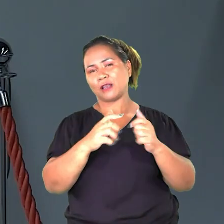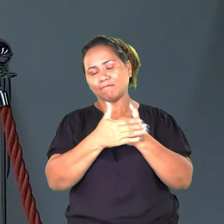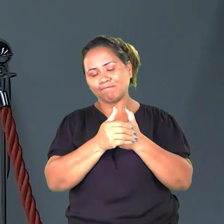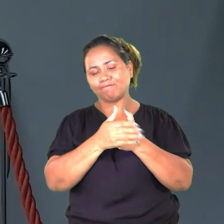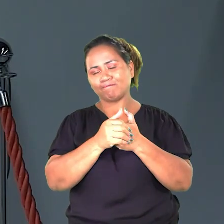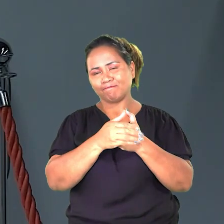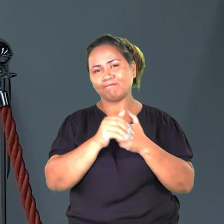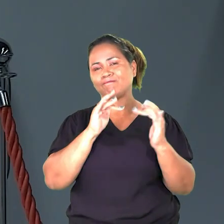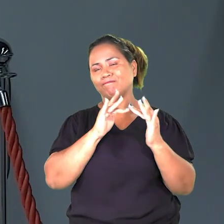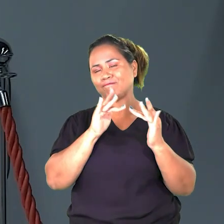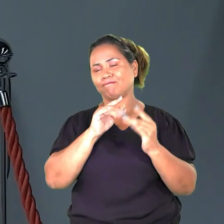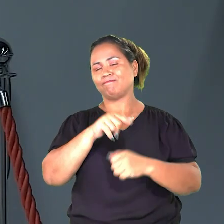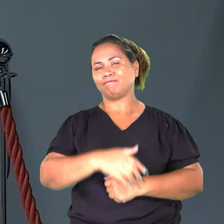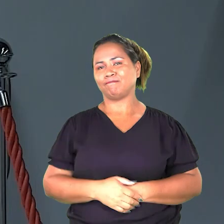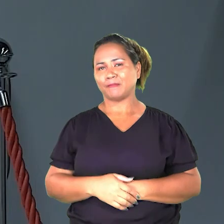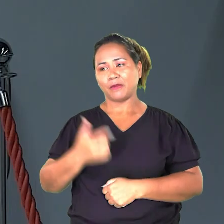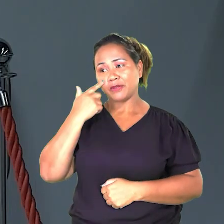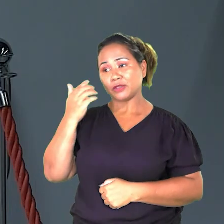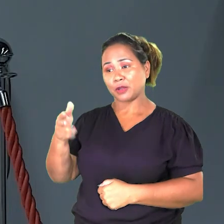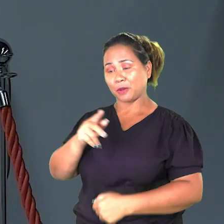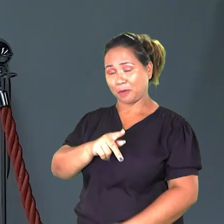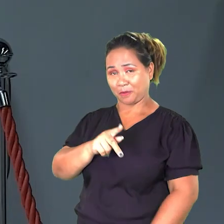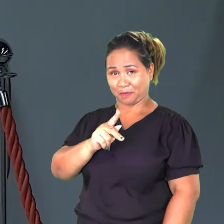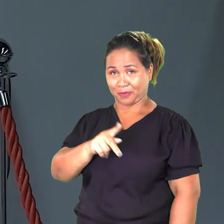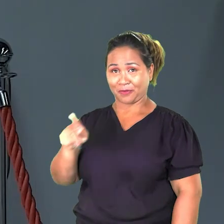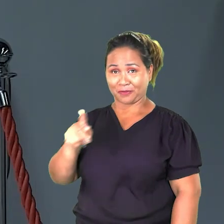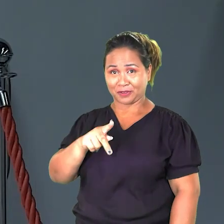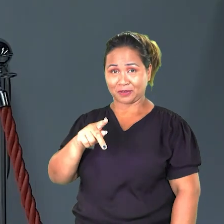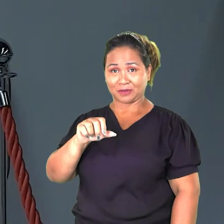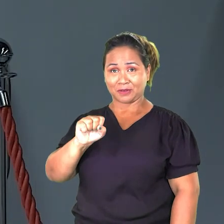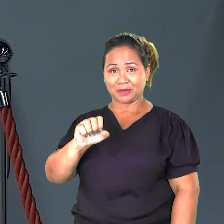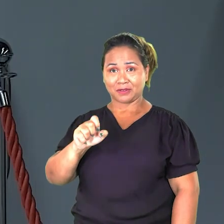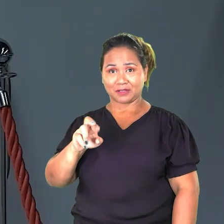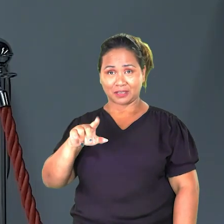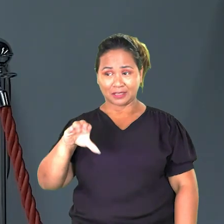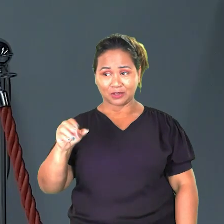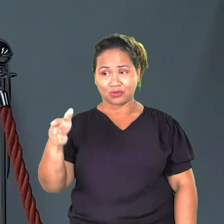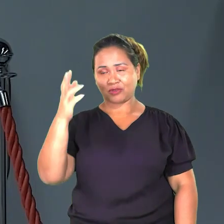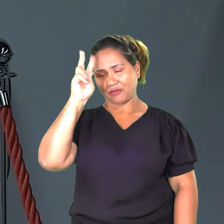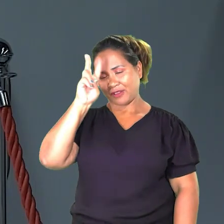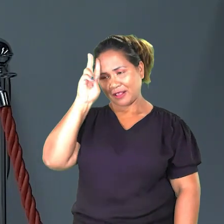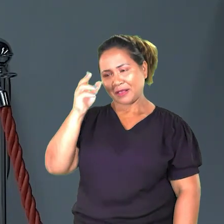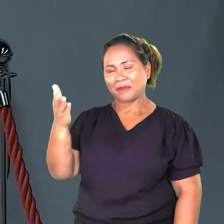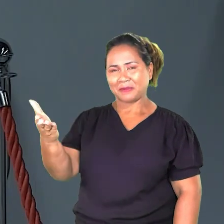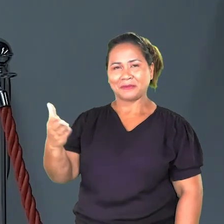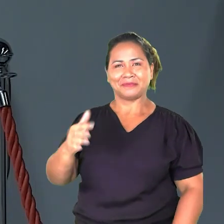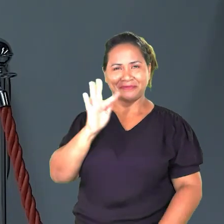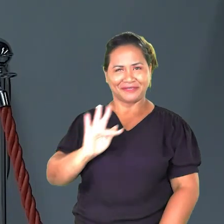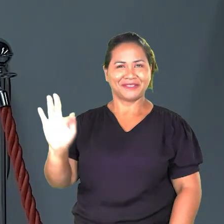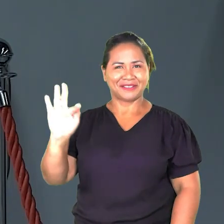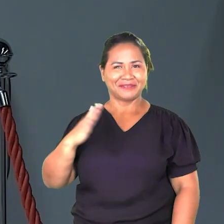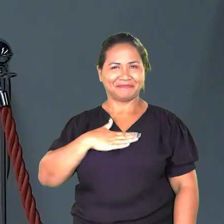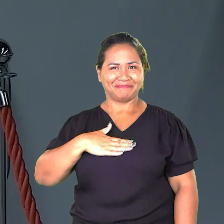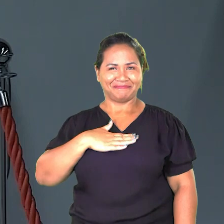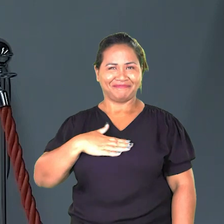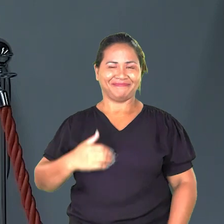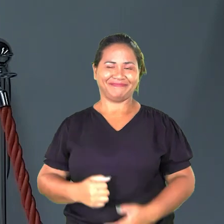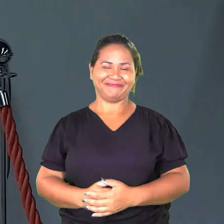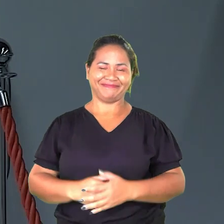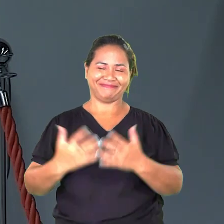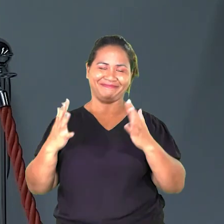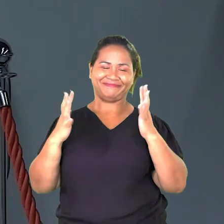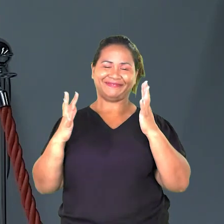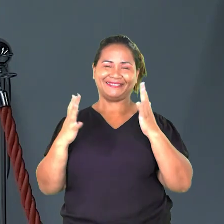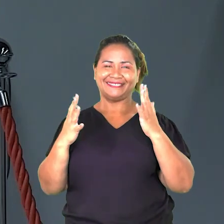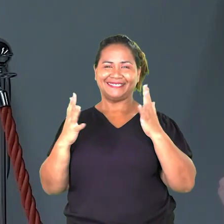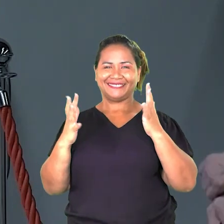grande berço intelectual e lugar de enorme afeto. Vejo aqui o professor Celso Lavre, que me faz lembrar da